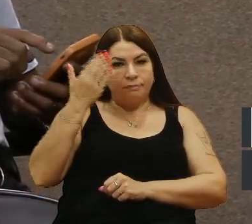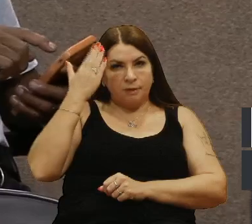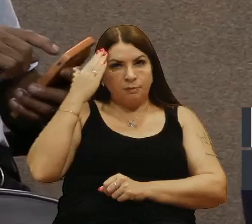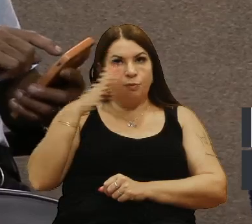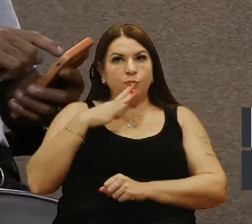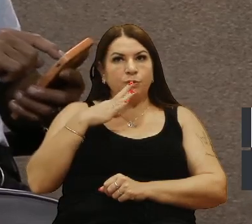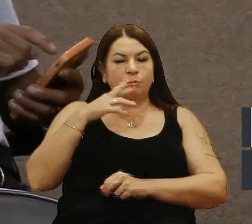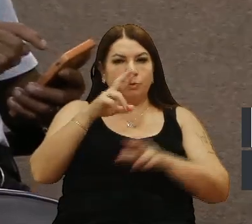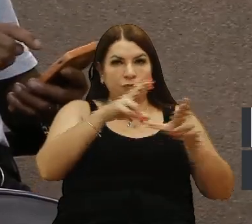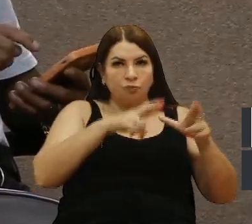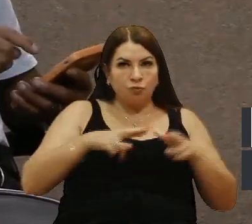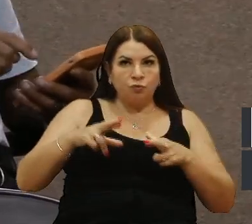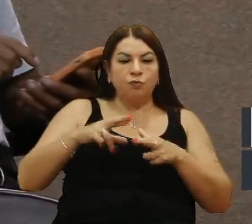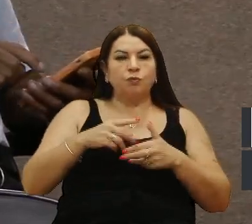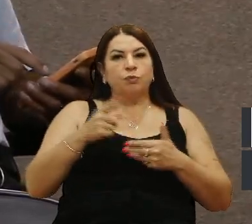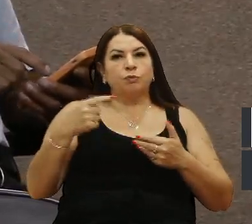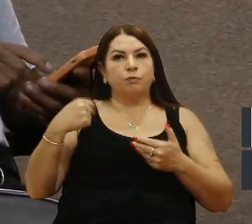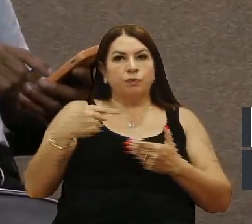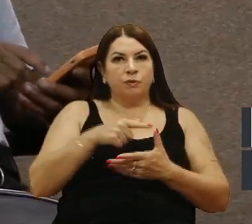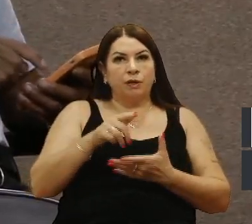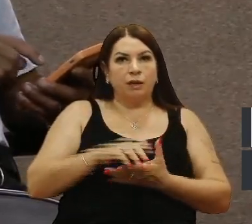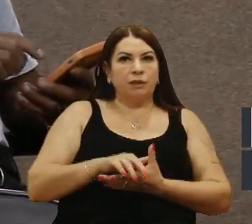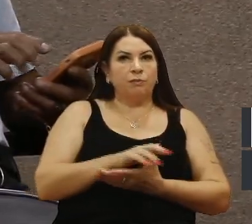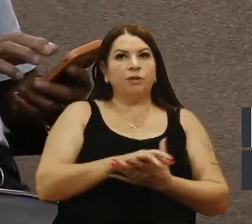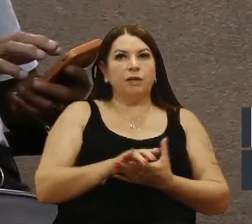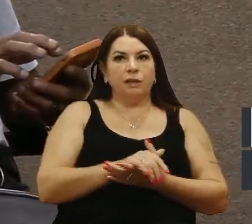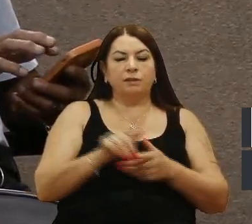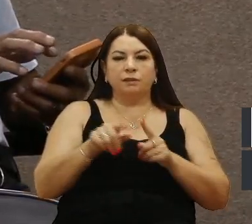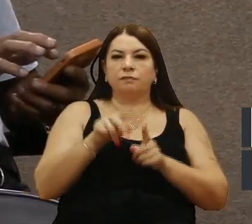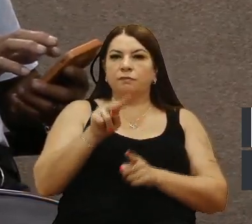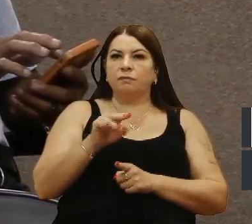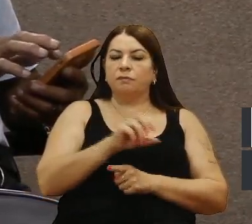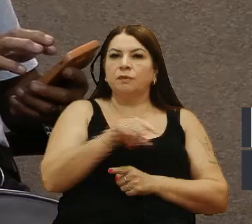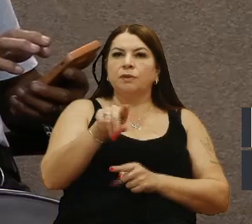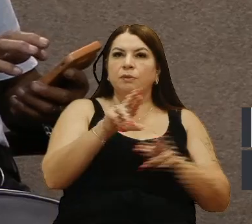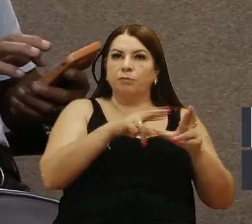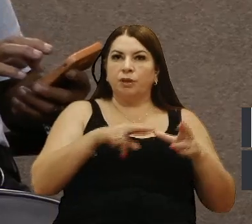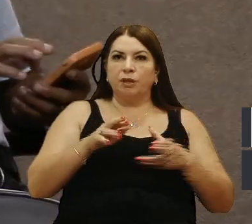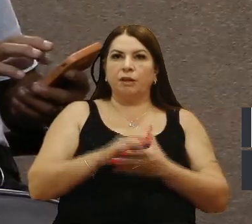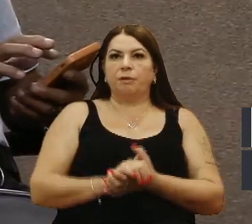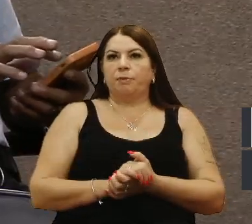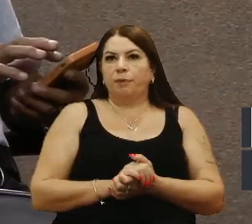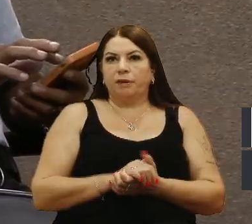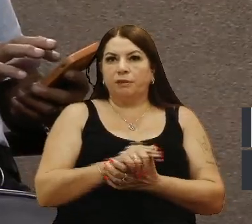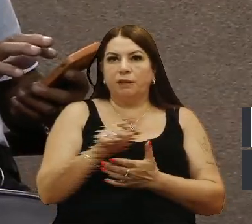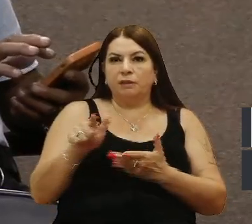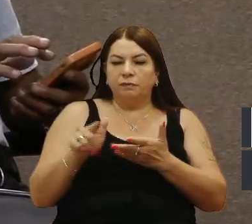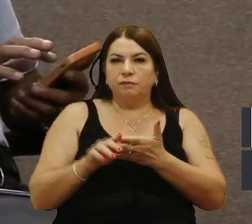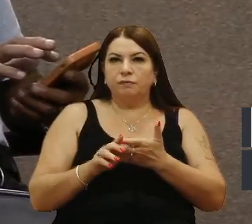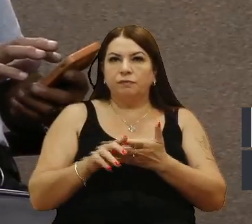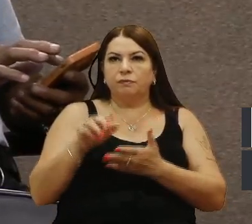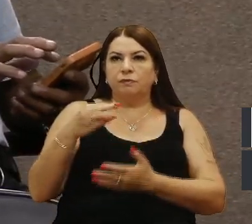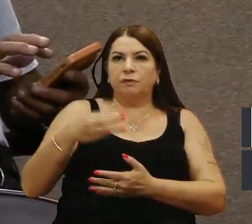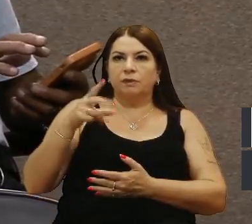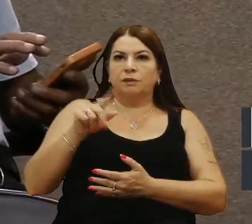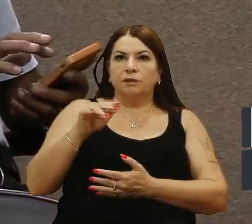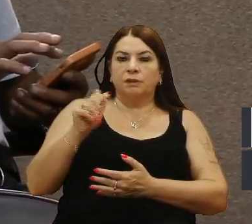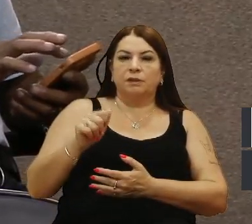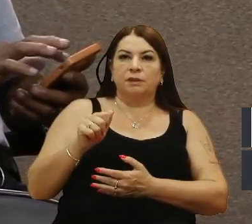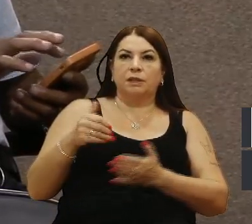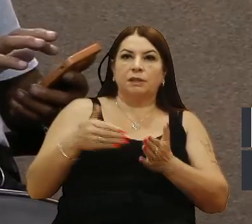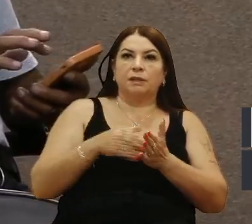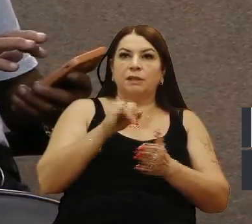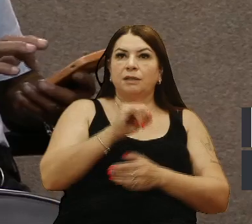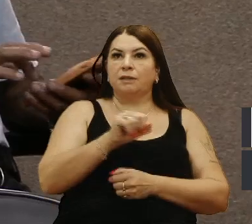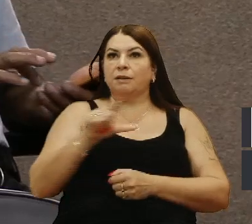bem a minha região, a senhora sabe o quanto precisa de uma UBS a nossa região. Da Terceira Légua até a Entral, por exemplo, a gente não